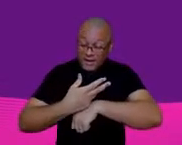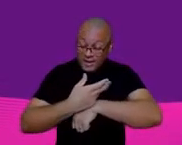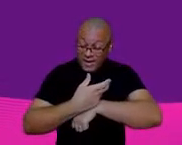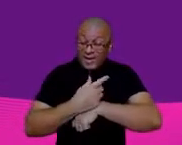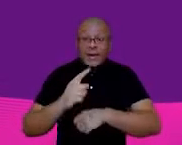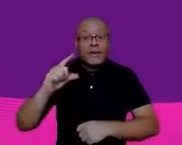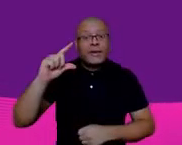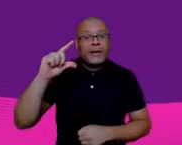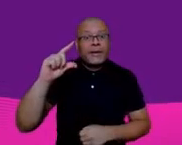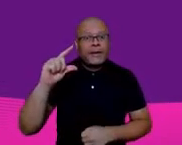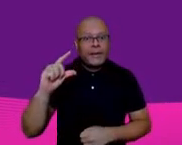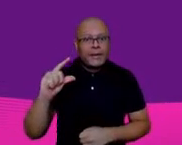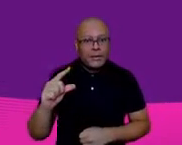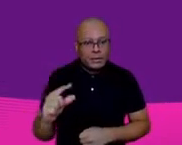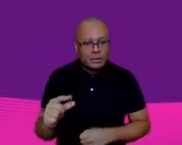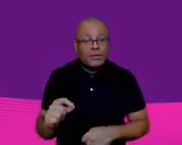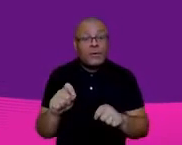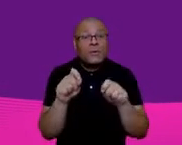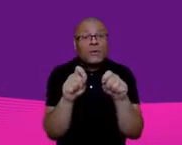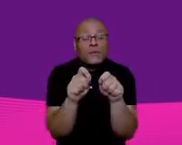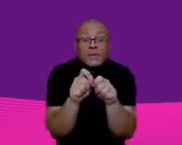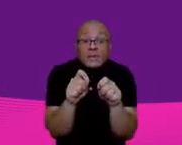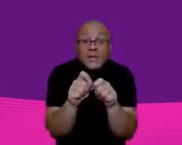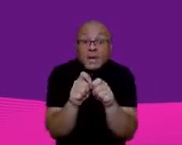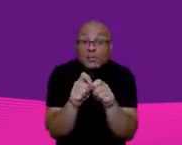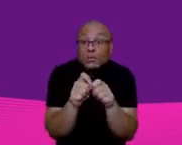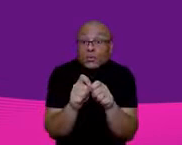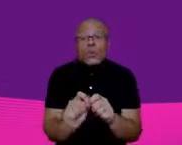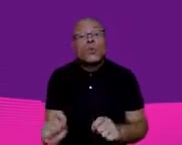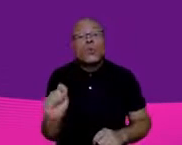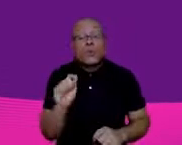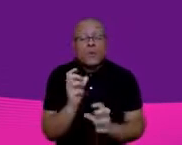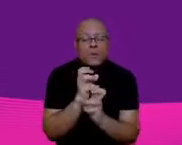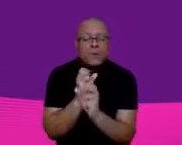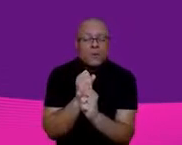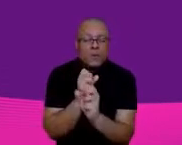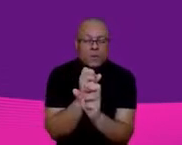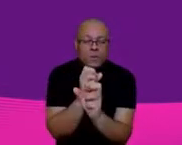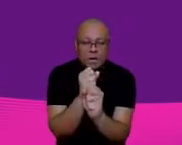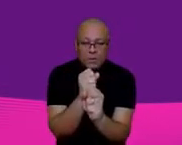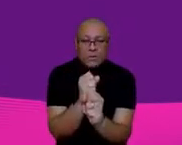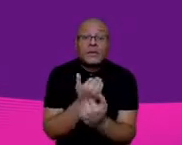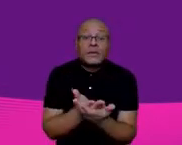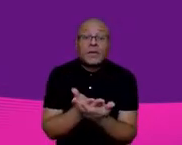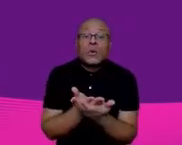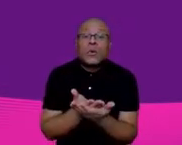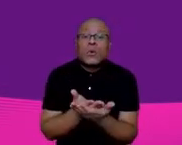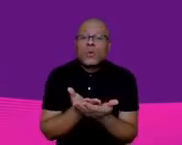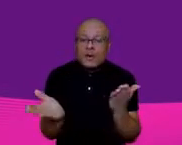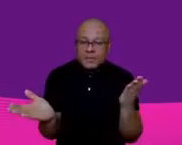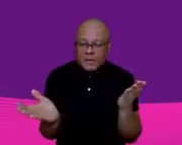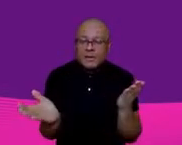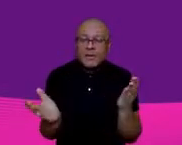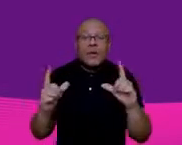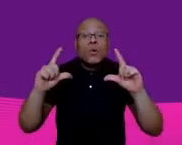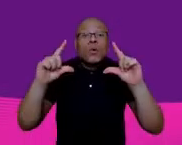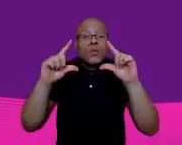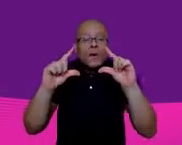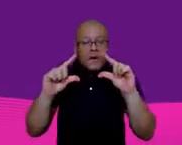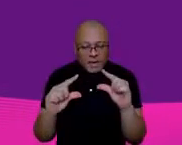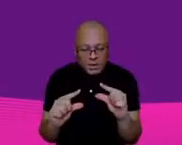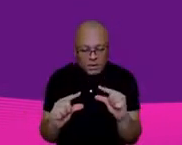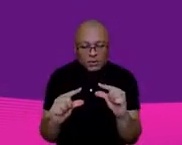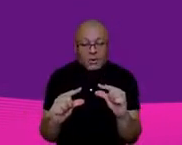nós fizemos um cálculo e há uma perda, há realmente uma redução importante de